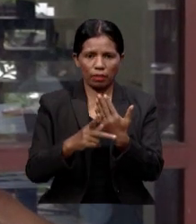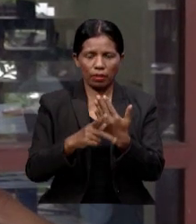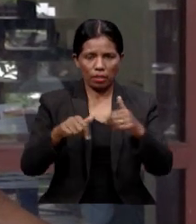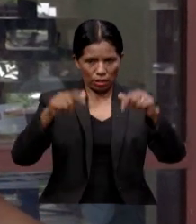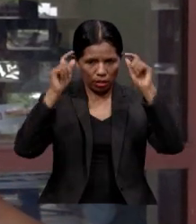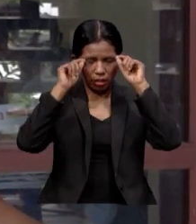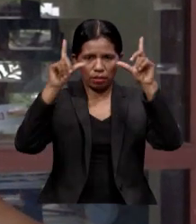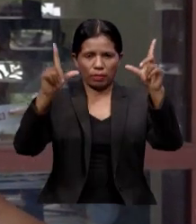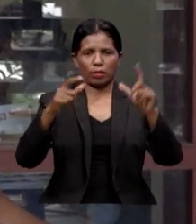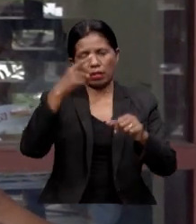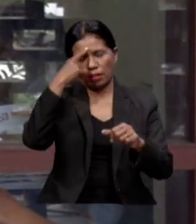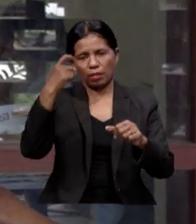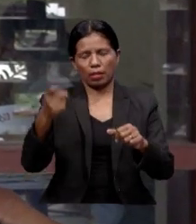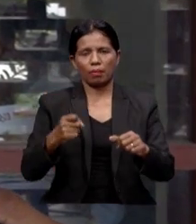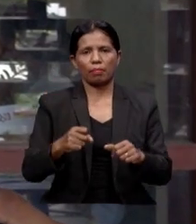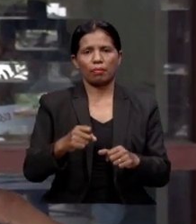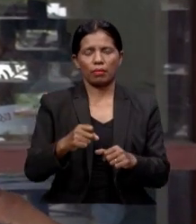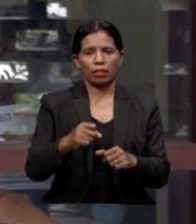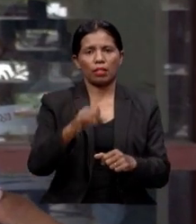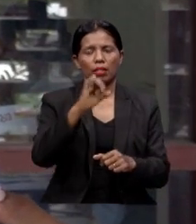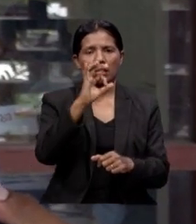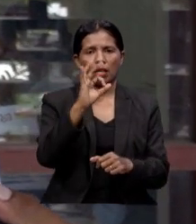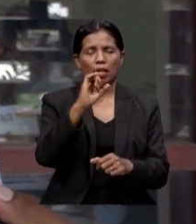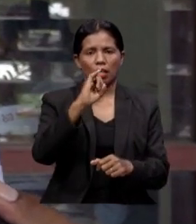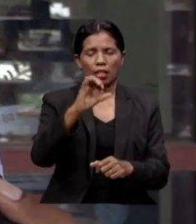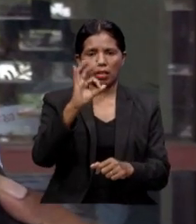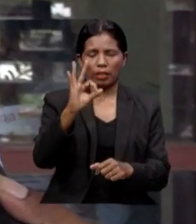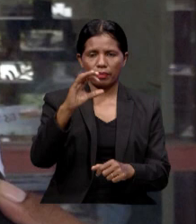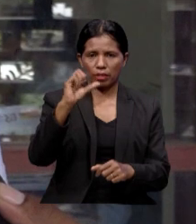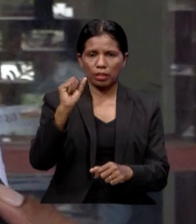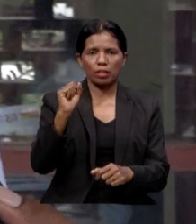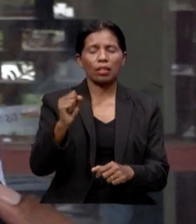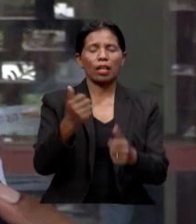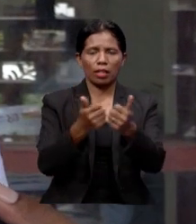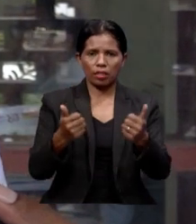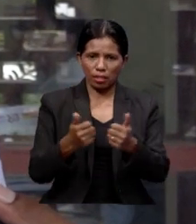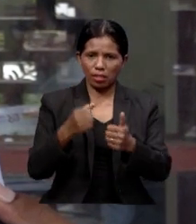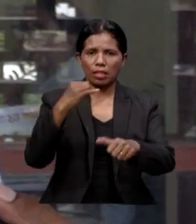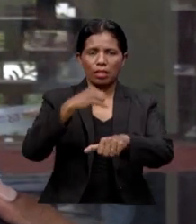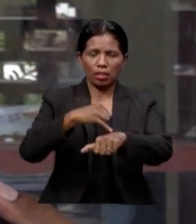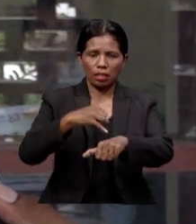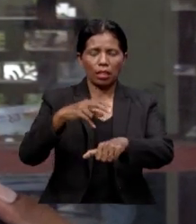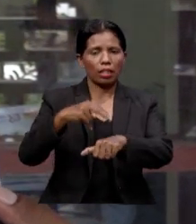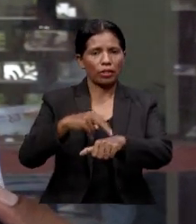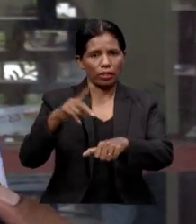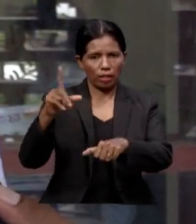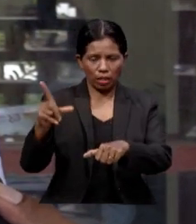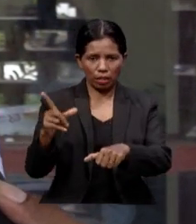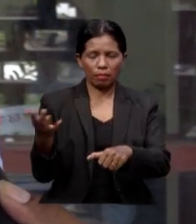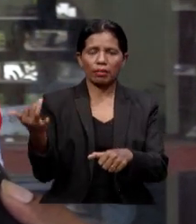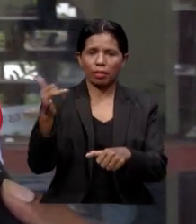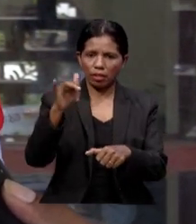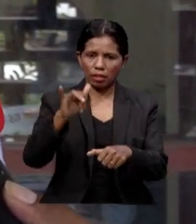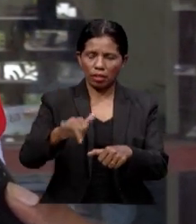Timor, também a IFC, maka a agência internacional de seria deal ho